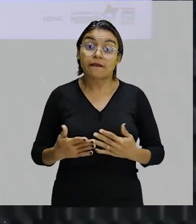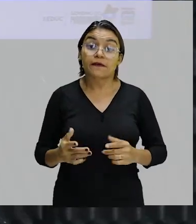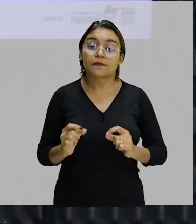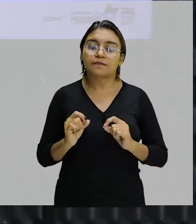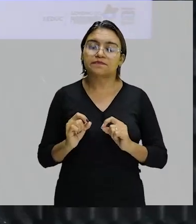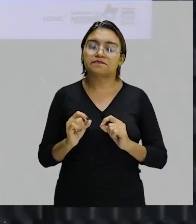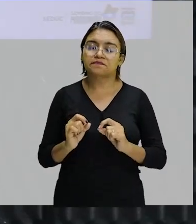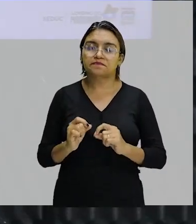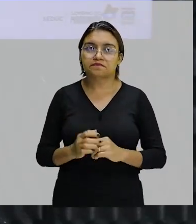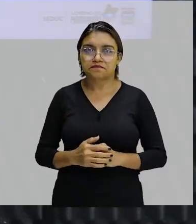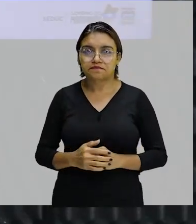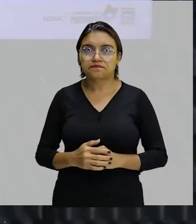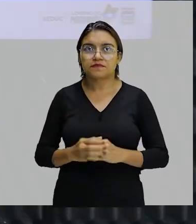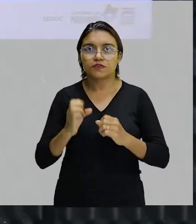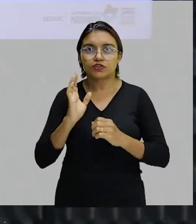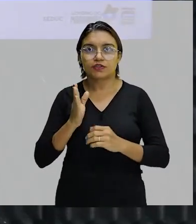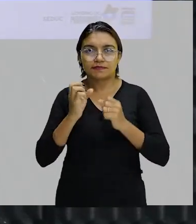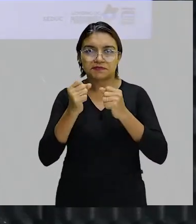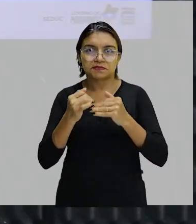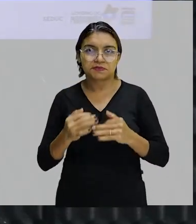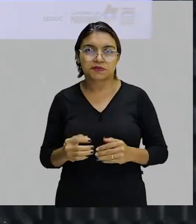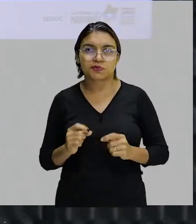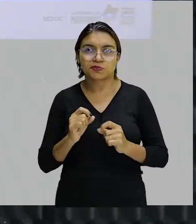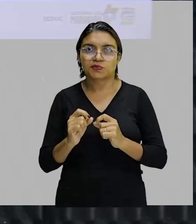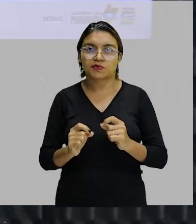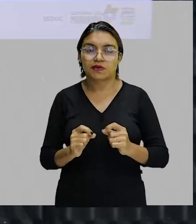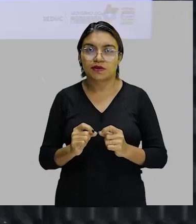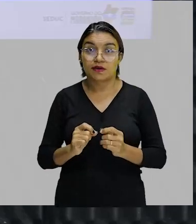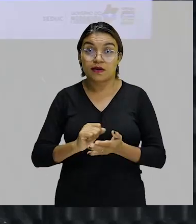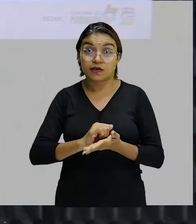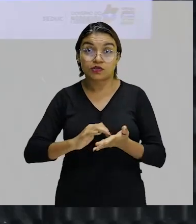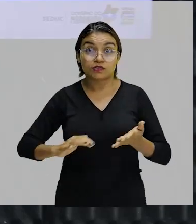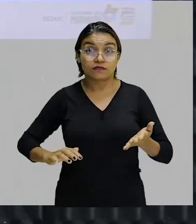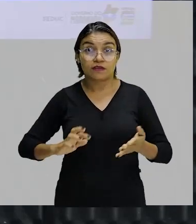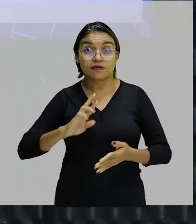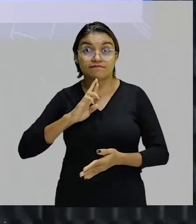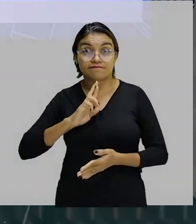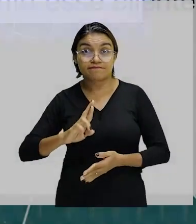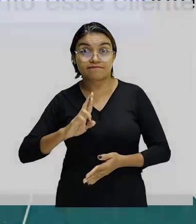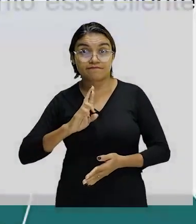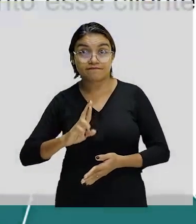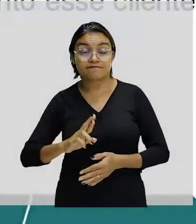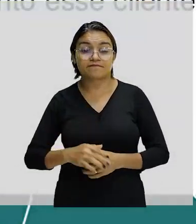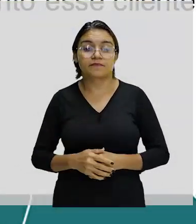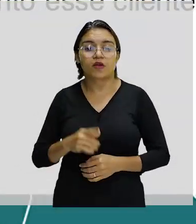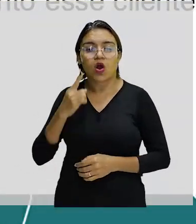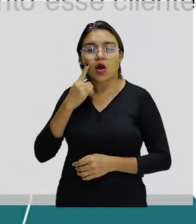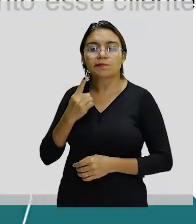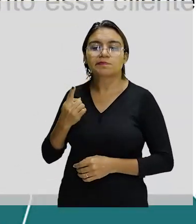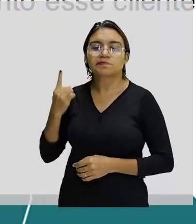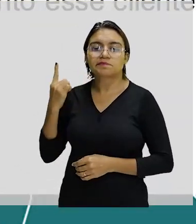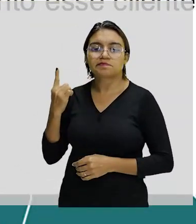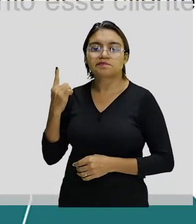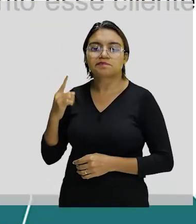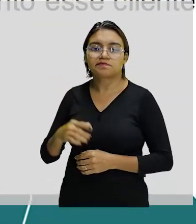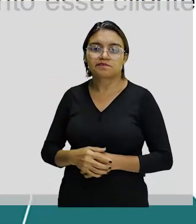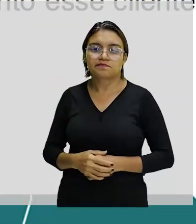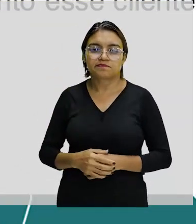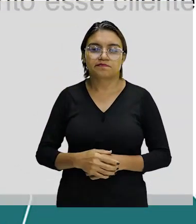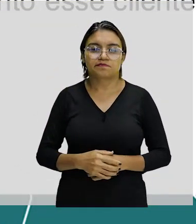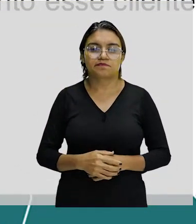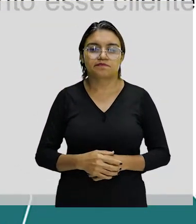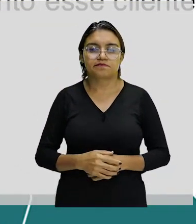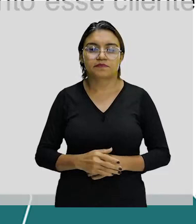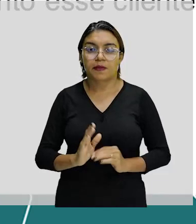isso, como eu disse para você, nós estamos já com exercícios comentados. E, perceba, nós já estamos na parte 8,